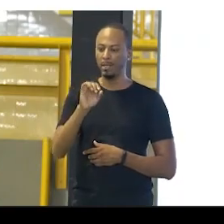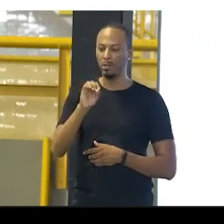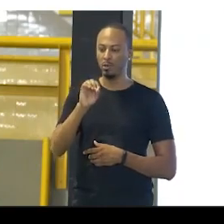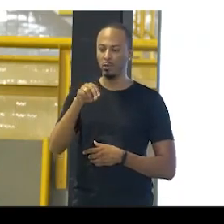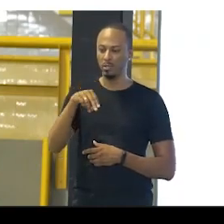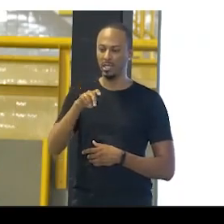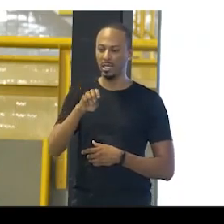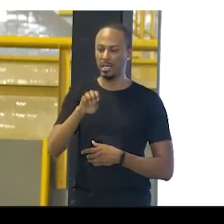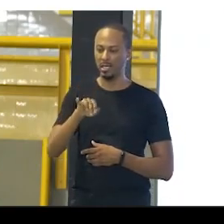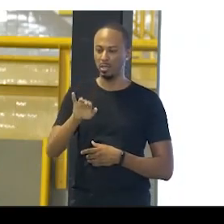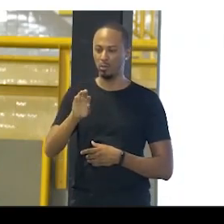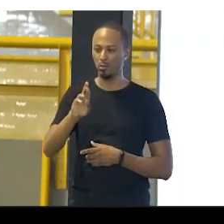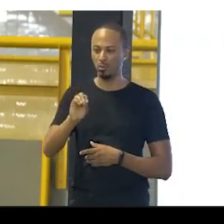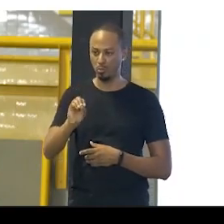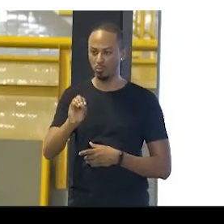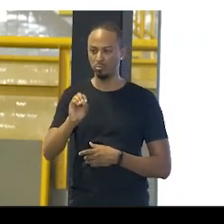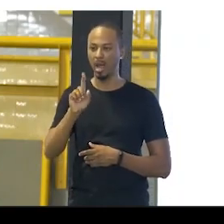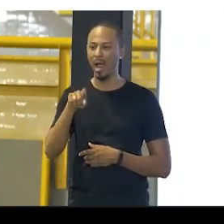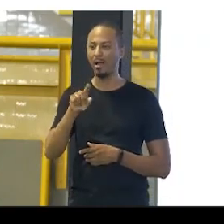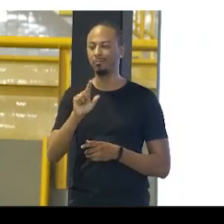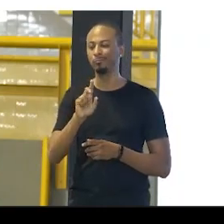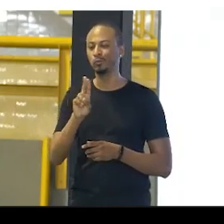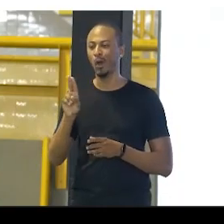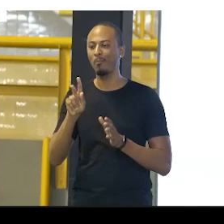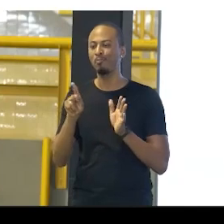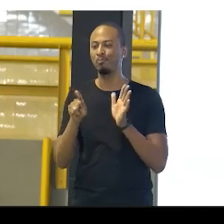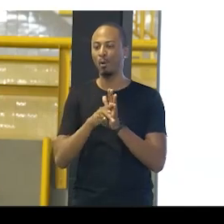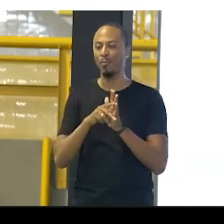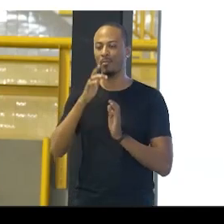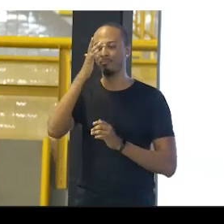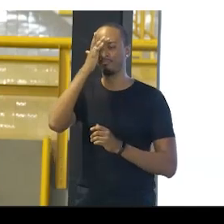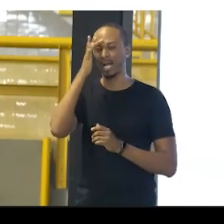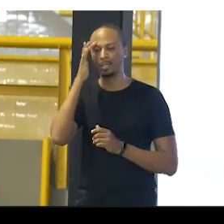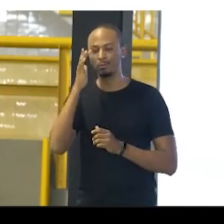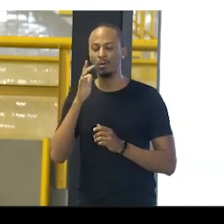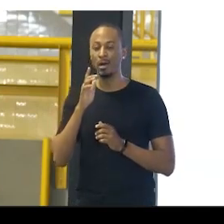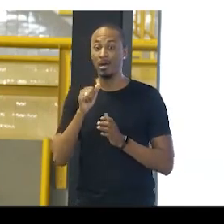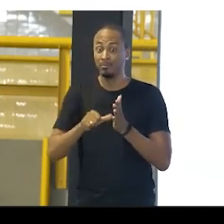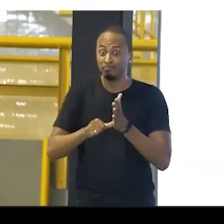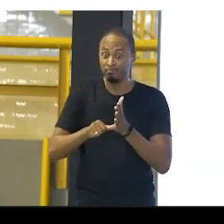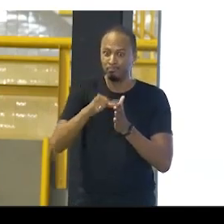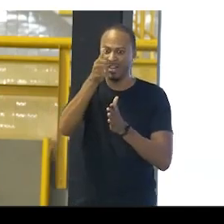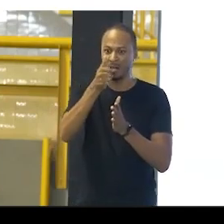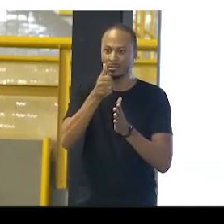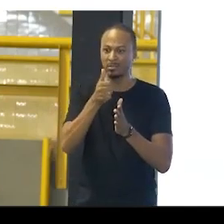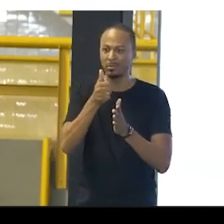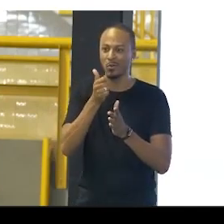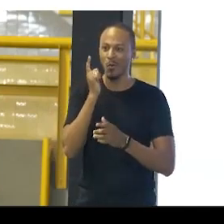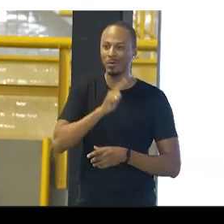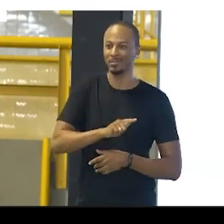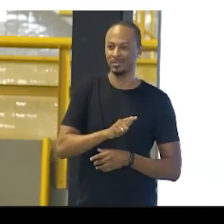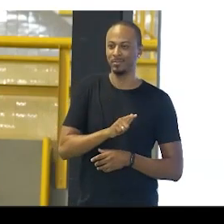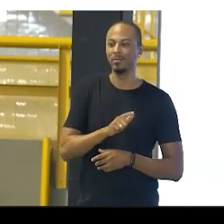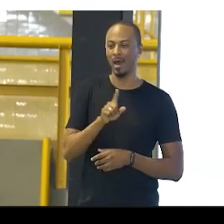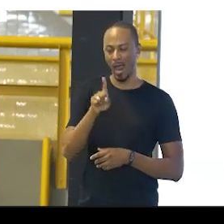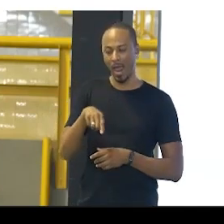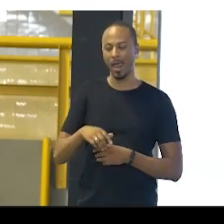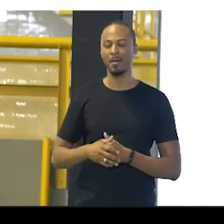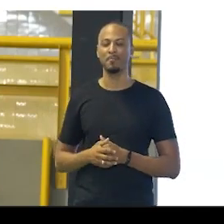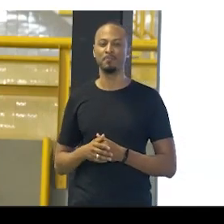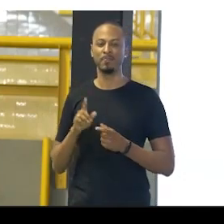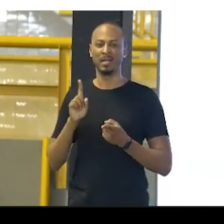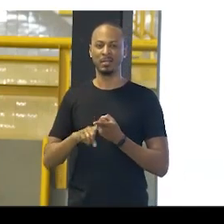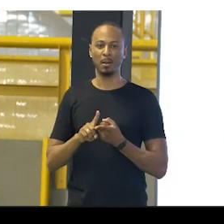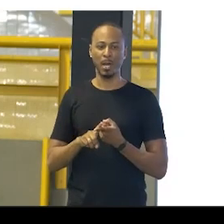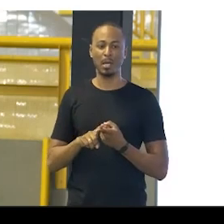frente. Por quê? Porque você começa a desenvolver tecnologia, conhecimento, e isso aí é para sempre. Tá? Então, entre